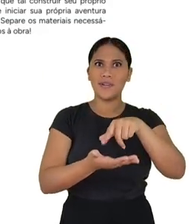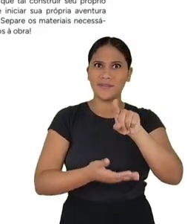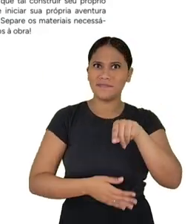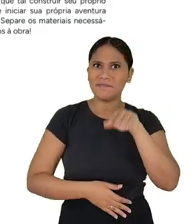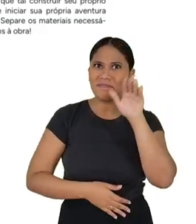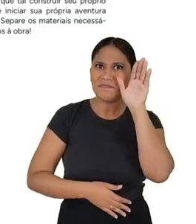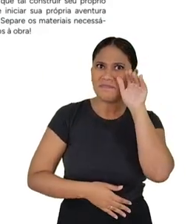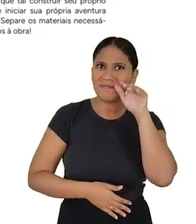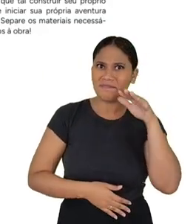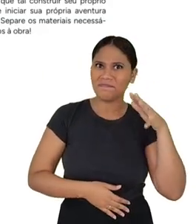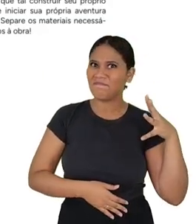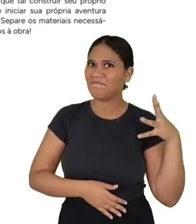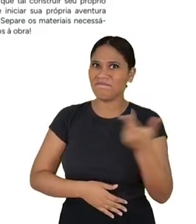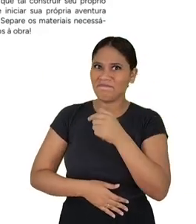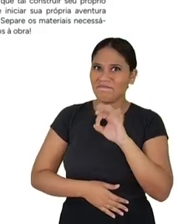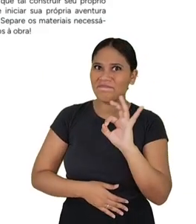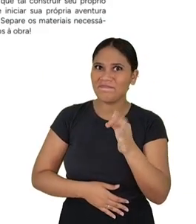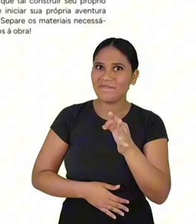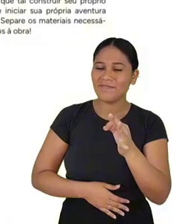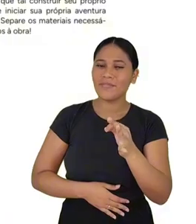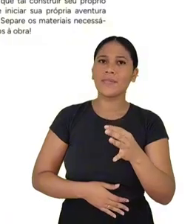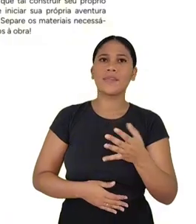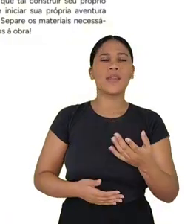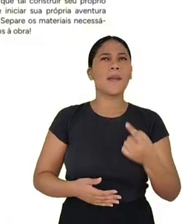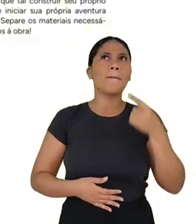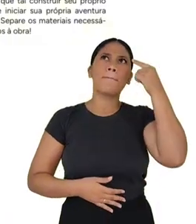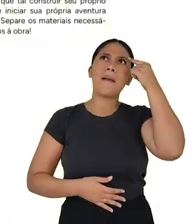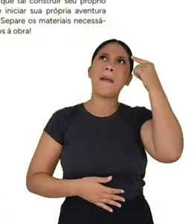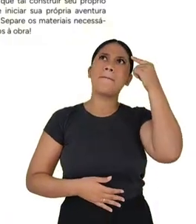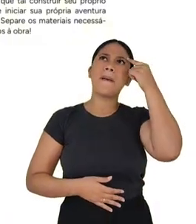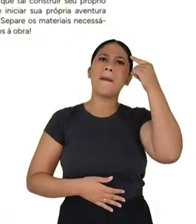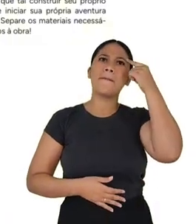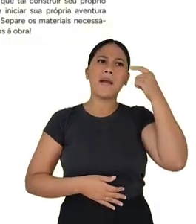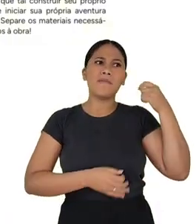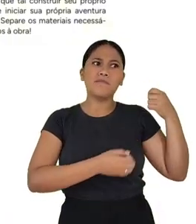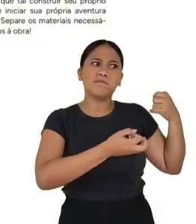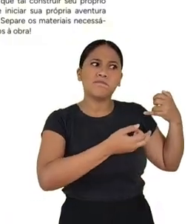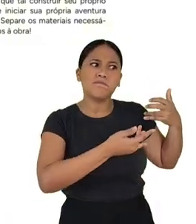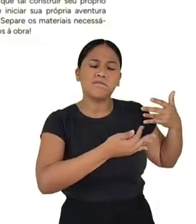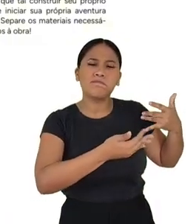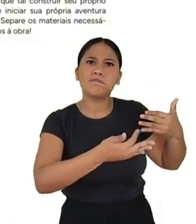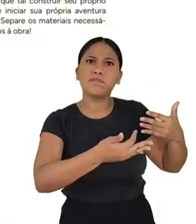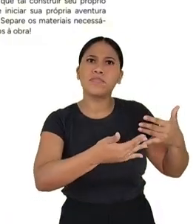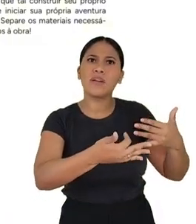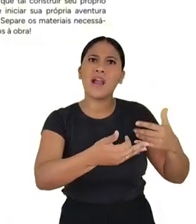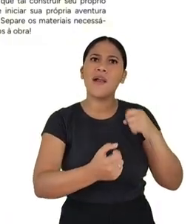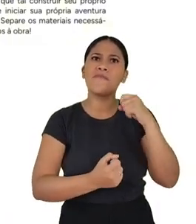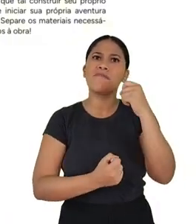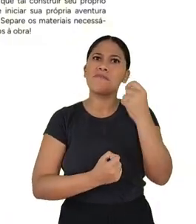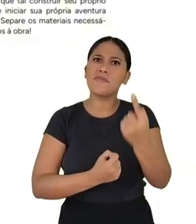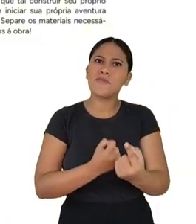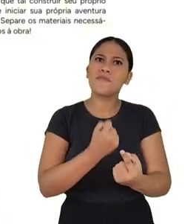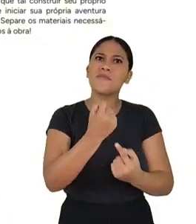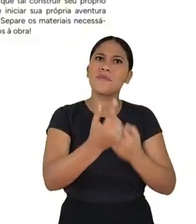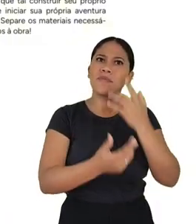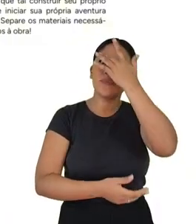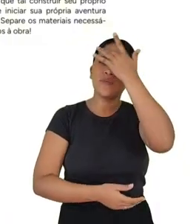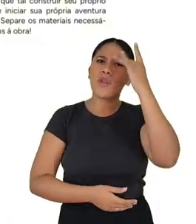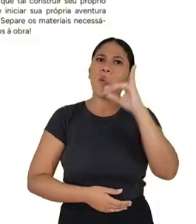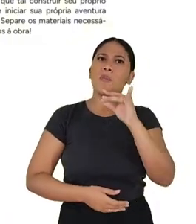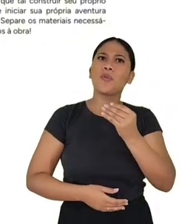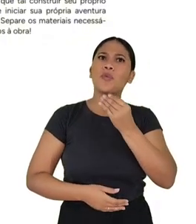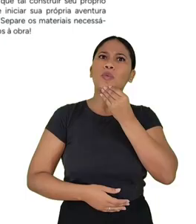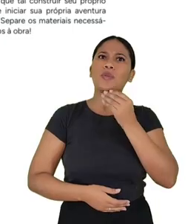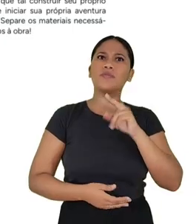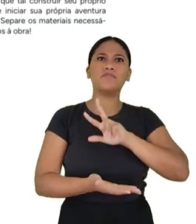perto deve ser uma experiência curiosa e fascinante. É impressionante pensar que, ao longo da história, algumas pessoas já tiveram